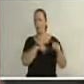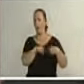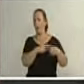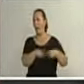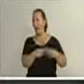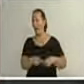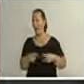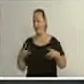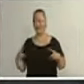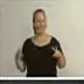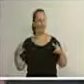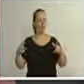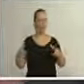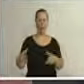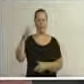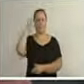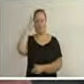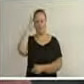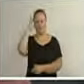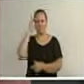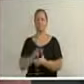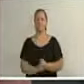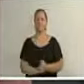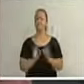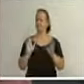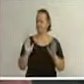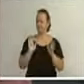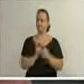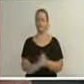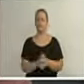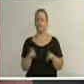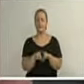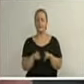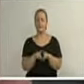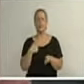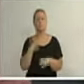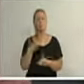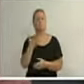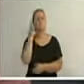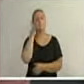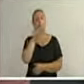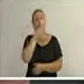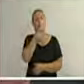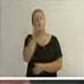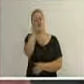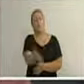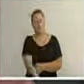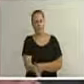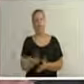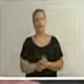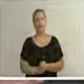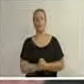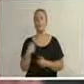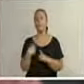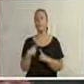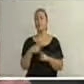mesmo modelo que a presidente Dilma. Então, eu gostaria de também saber a opinião de Vossa Excelência em relação por que o